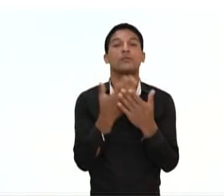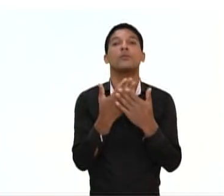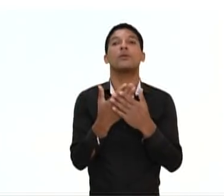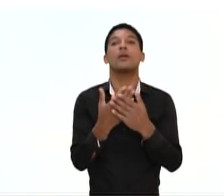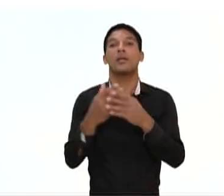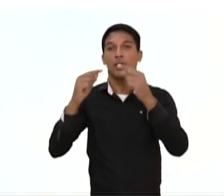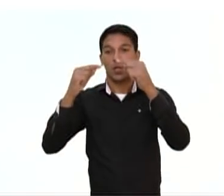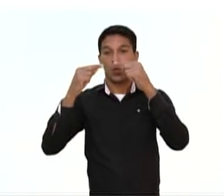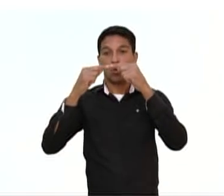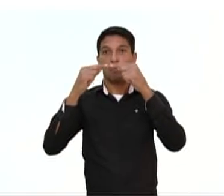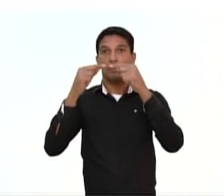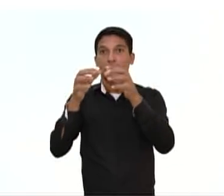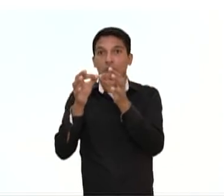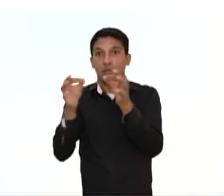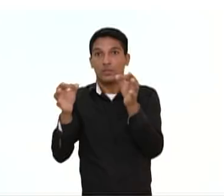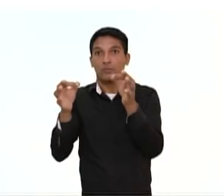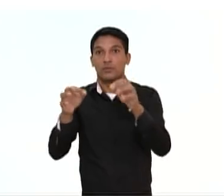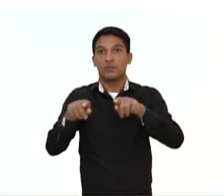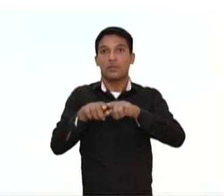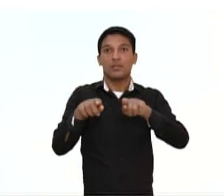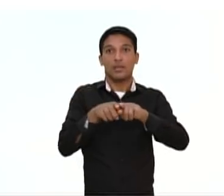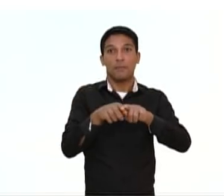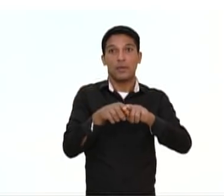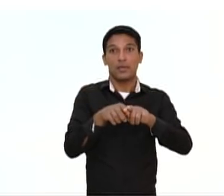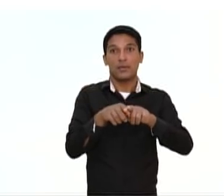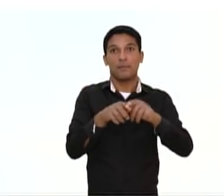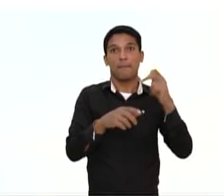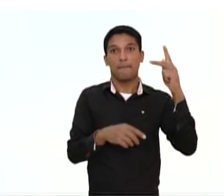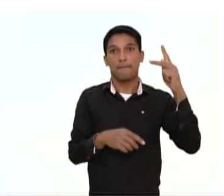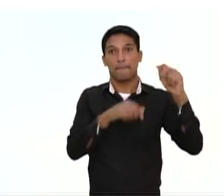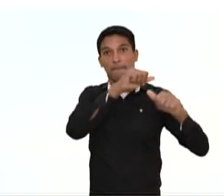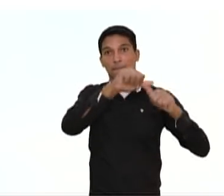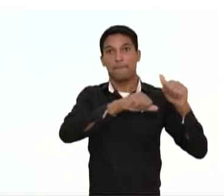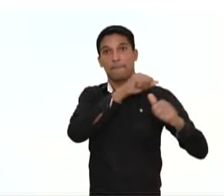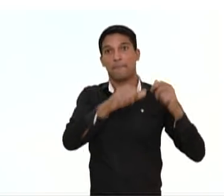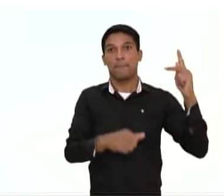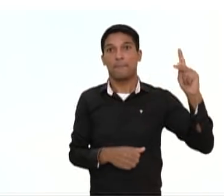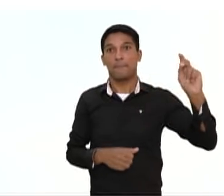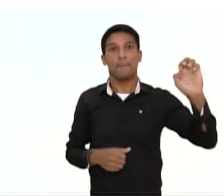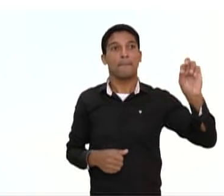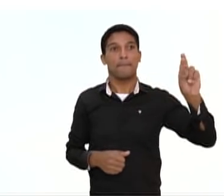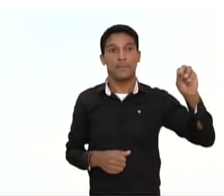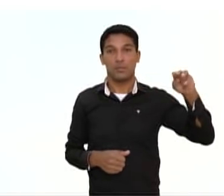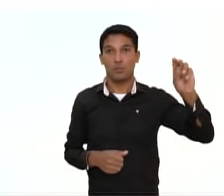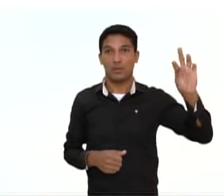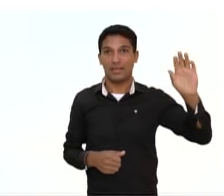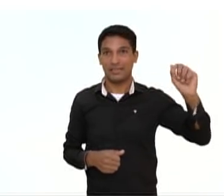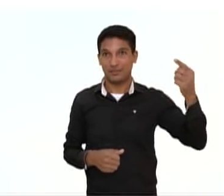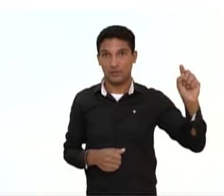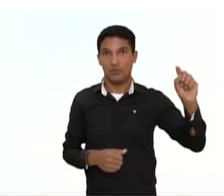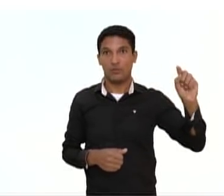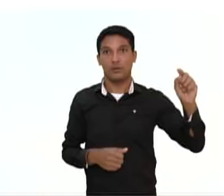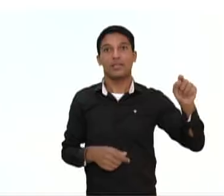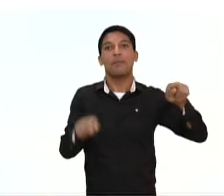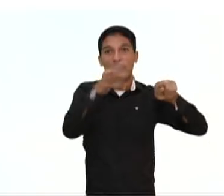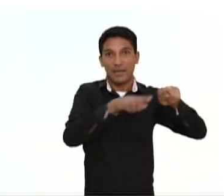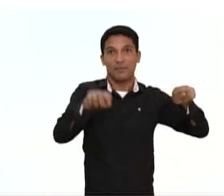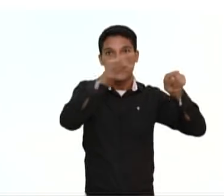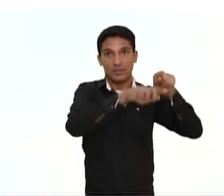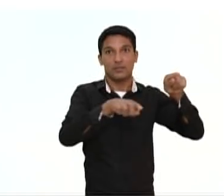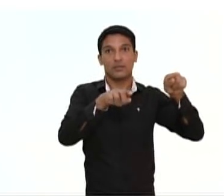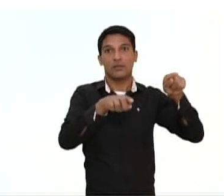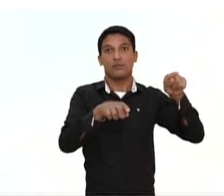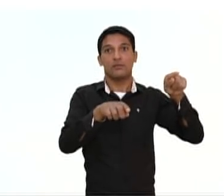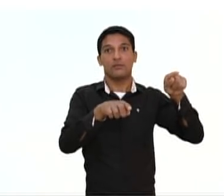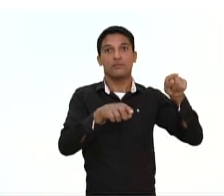combinação simples e permutação com repetição, ok? O que é? Vamos dar uma retomadinha, assim, pelo menos nas fórmulas,